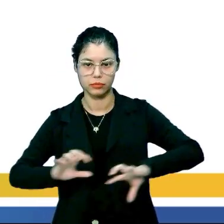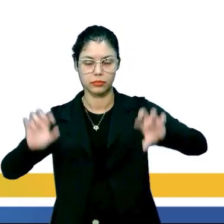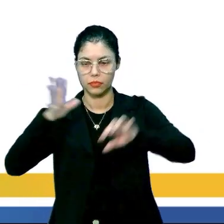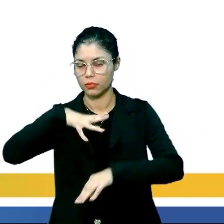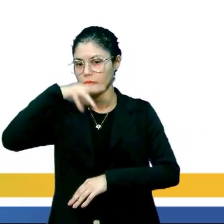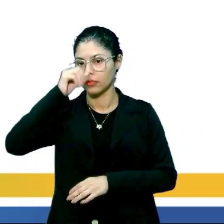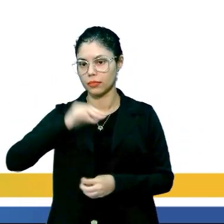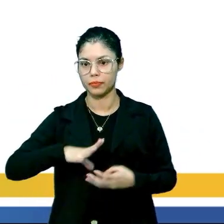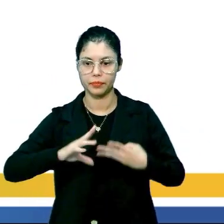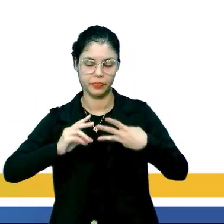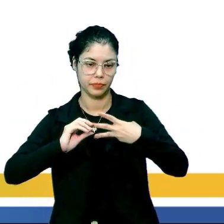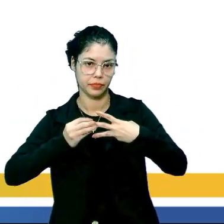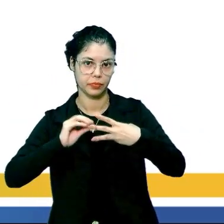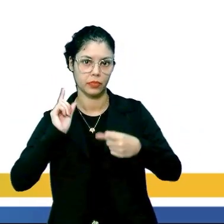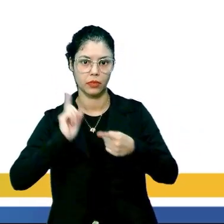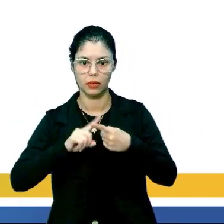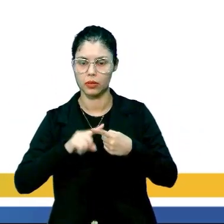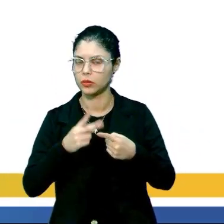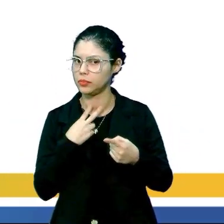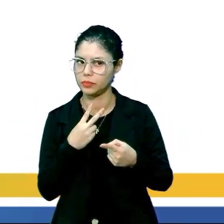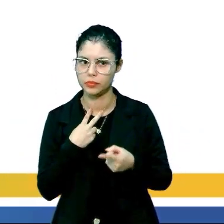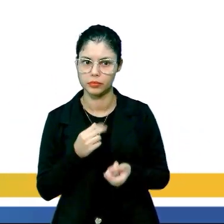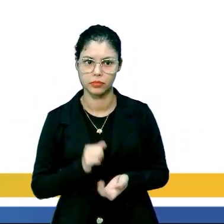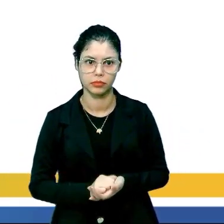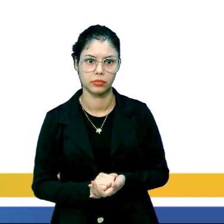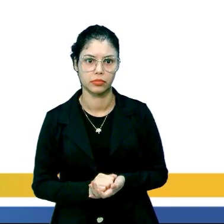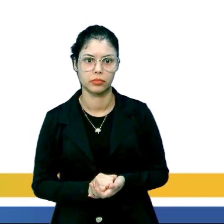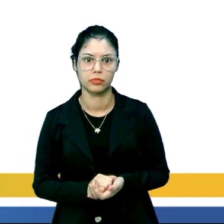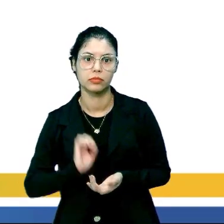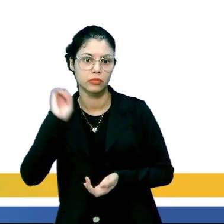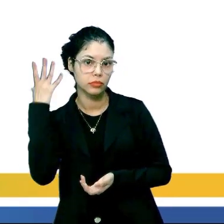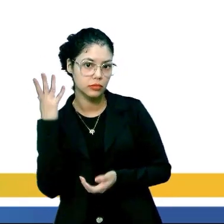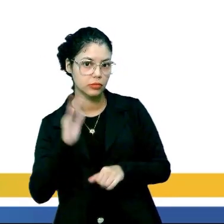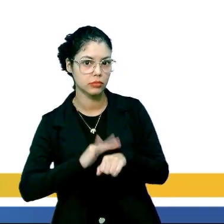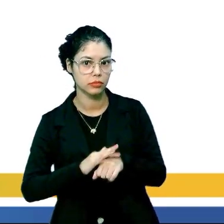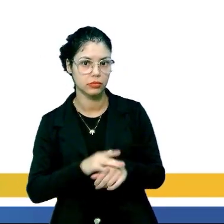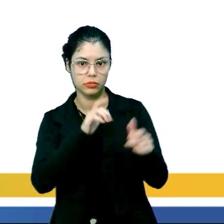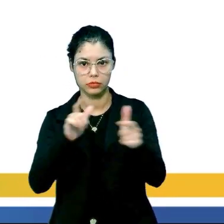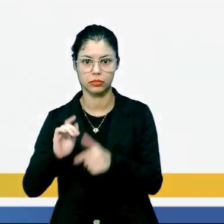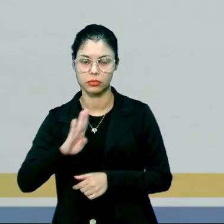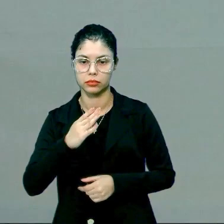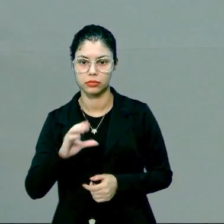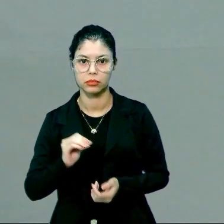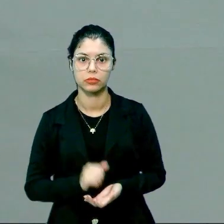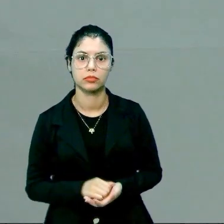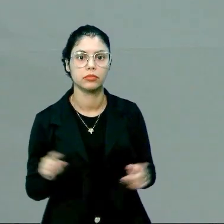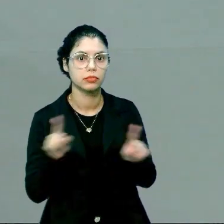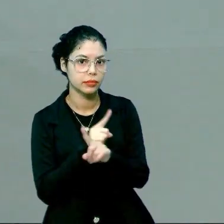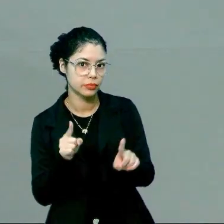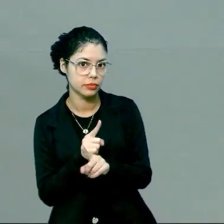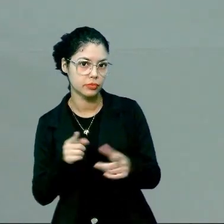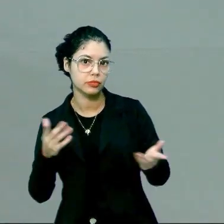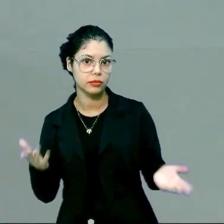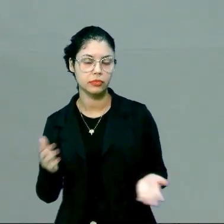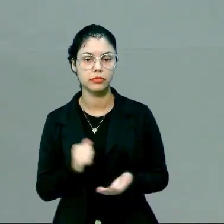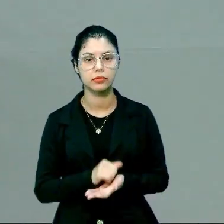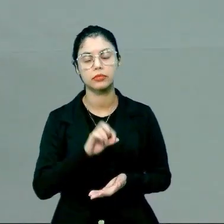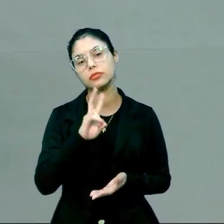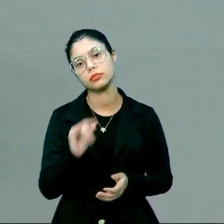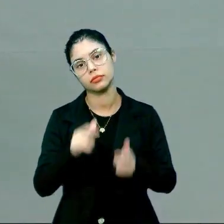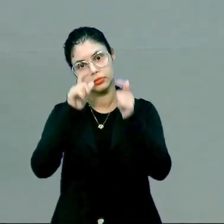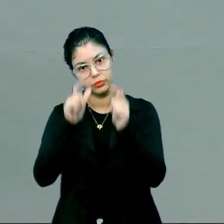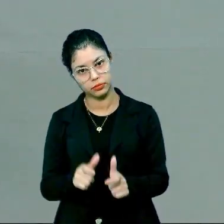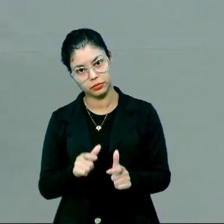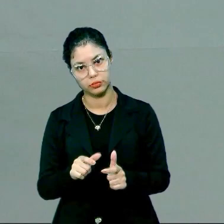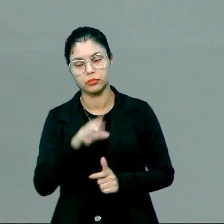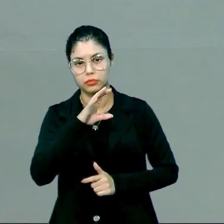gás oxigênio pelas células. Por que não poderia ser a D? Os causadores da doença se localizam no baço? Não, pessoal, eles vão se localizar